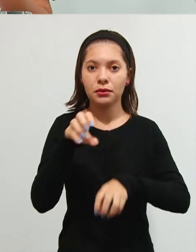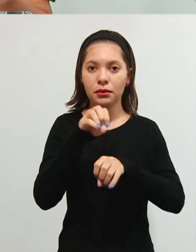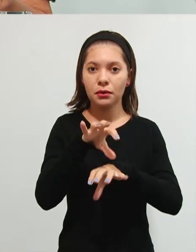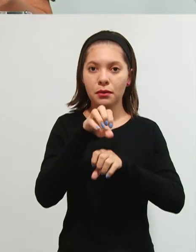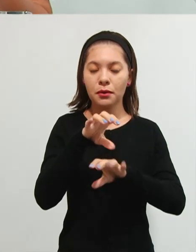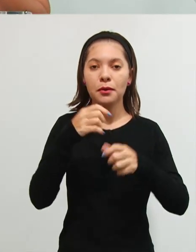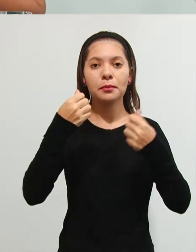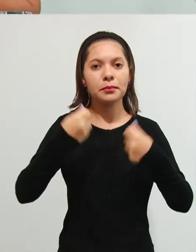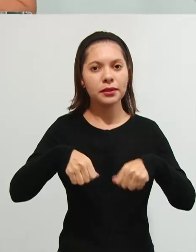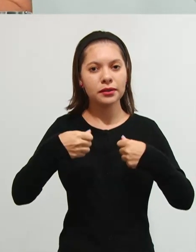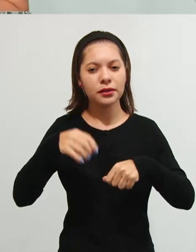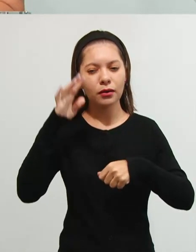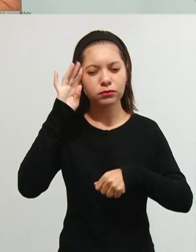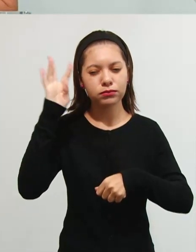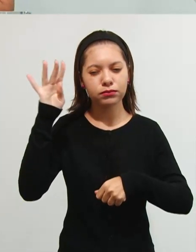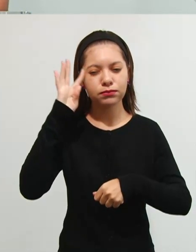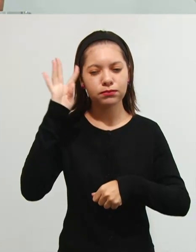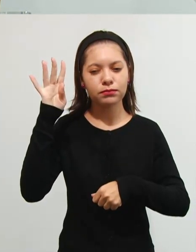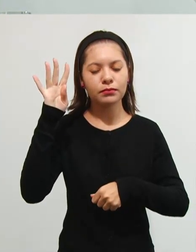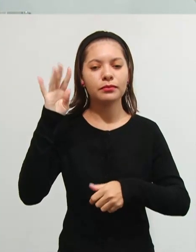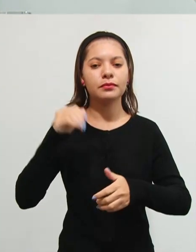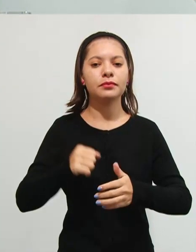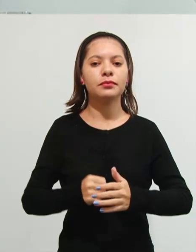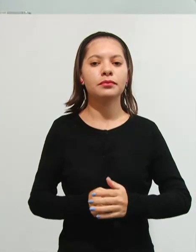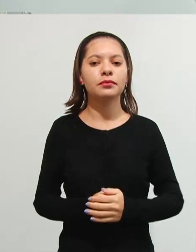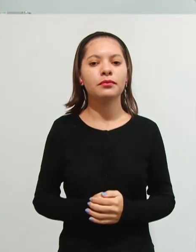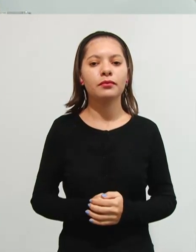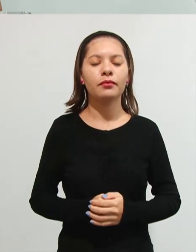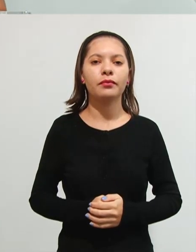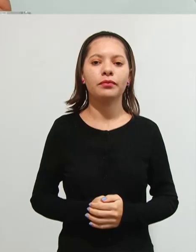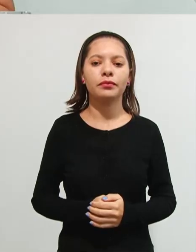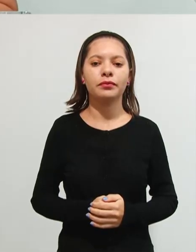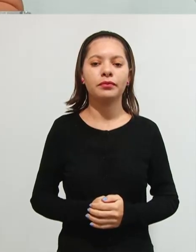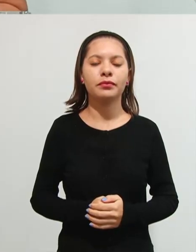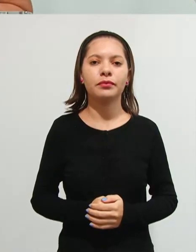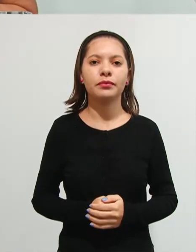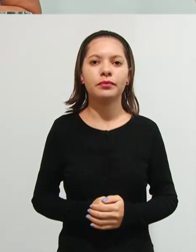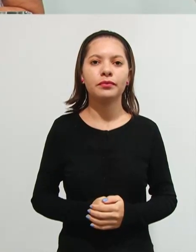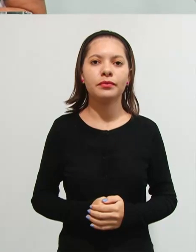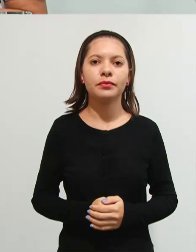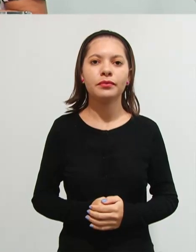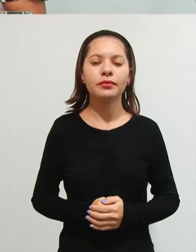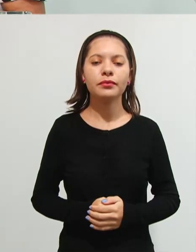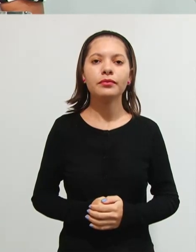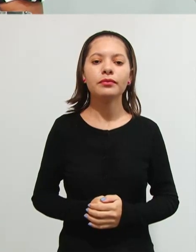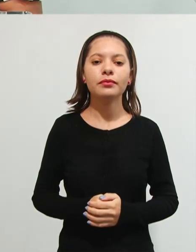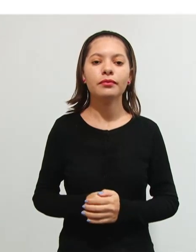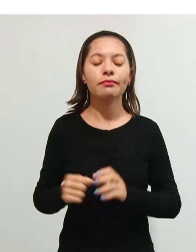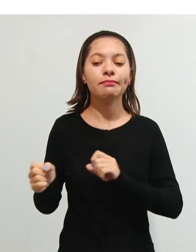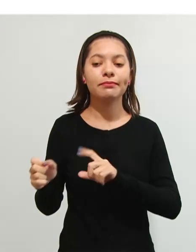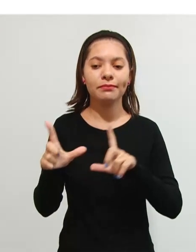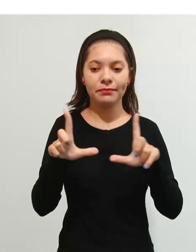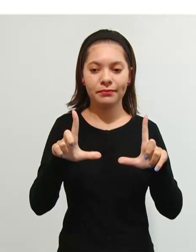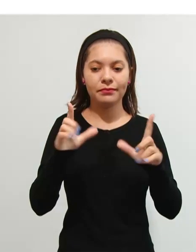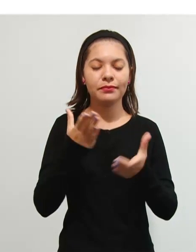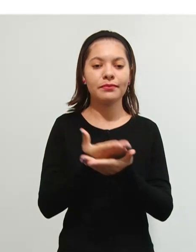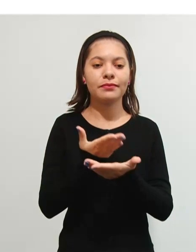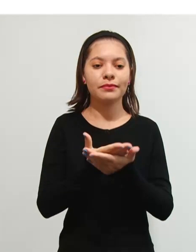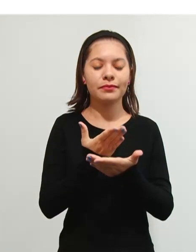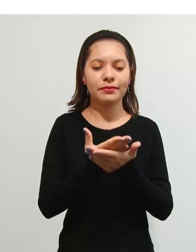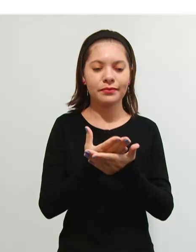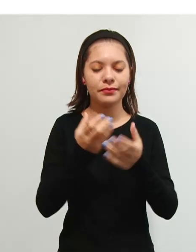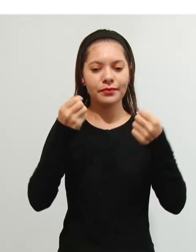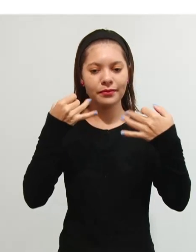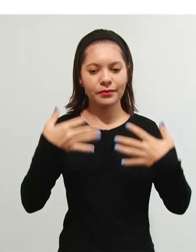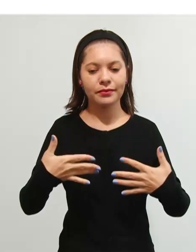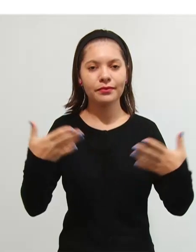É válido? Não é válido? Em que determinado momento nós vamos incluí-la? Em seguida, aqui no nosso estudo, vou comentar com